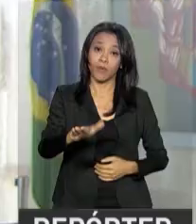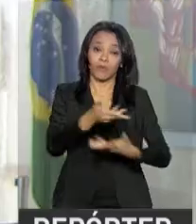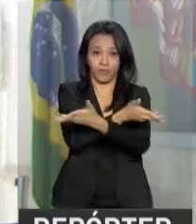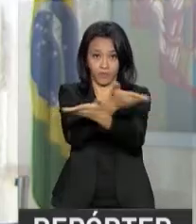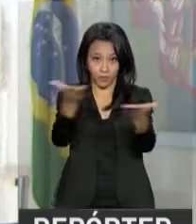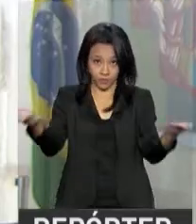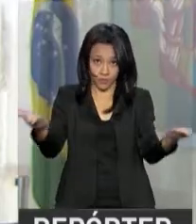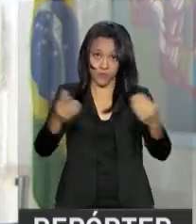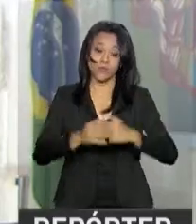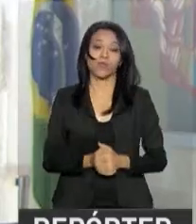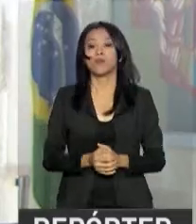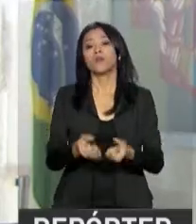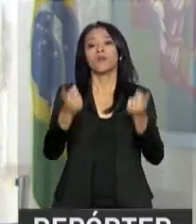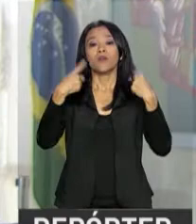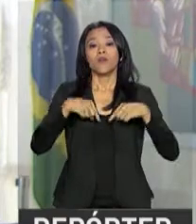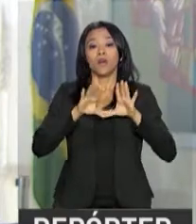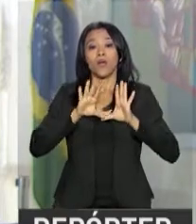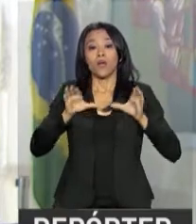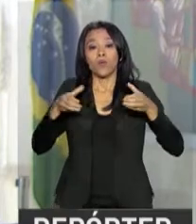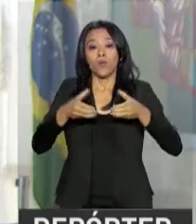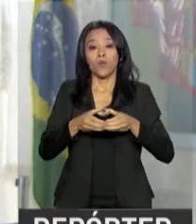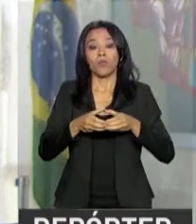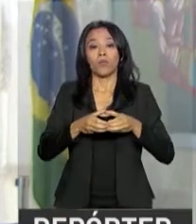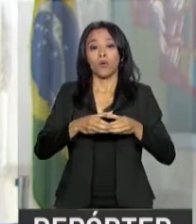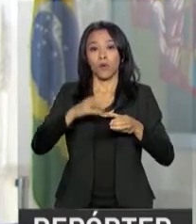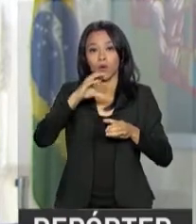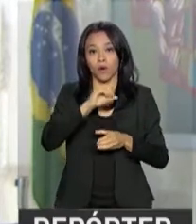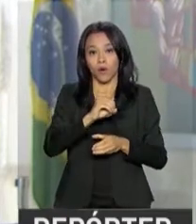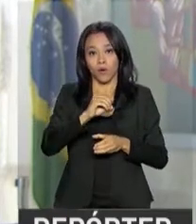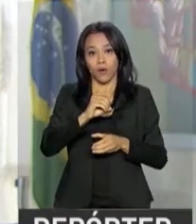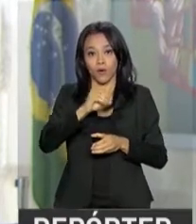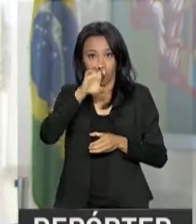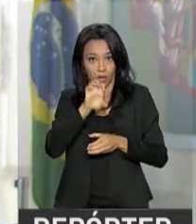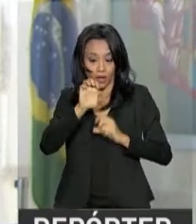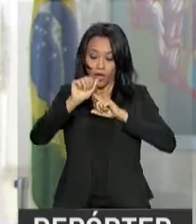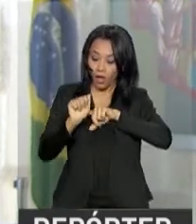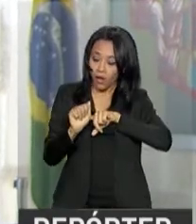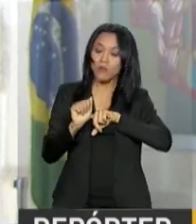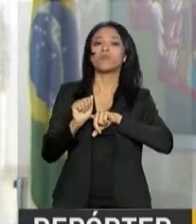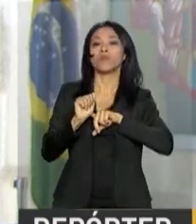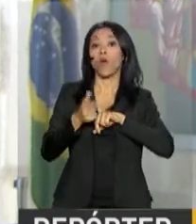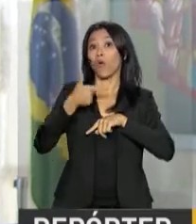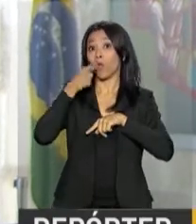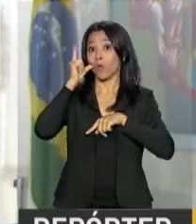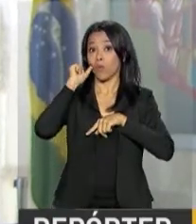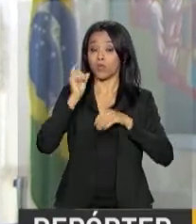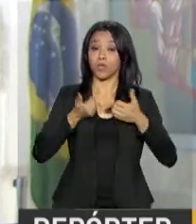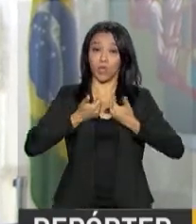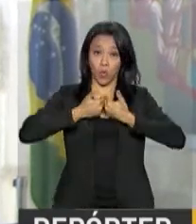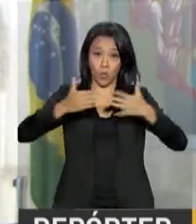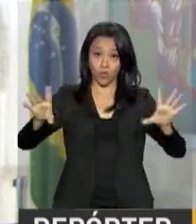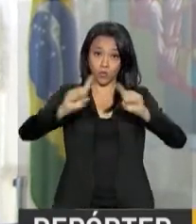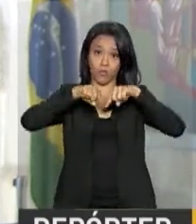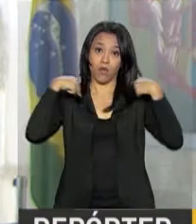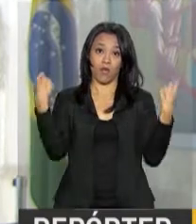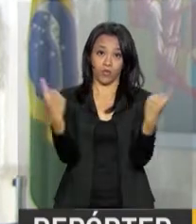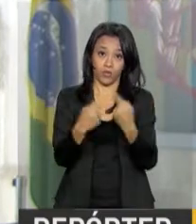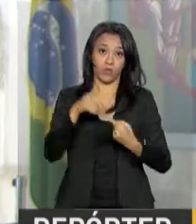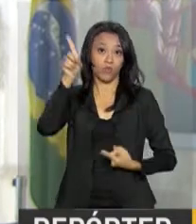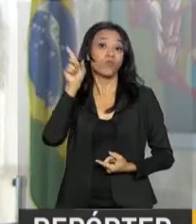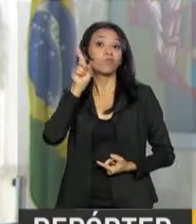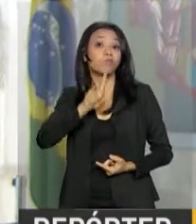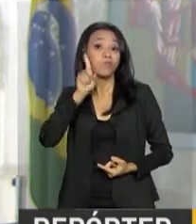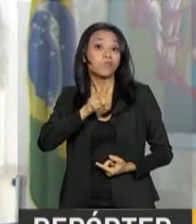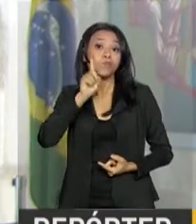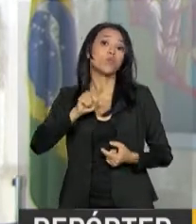todos olha a organização dos estados americanos oea a começou ontem em washington a assembléia geral